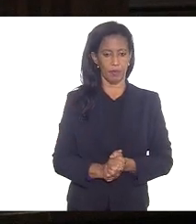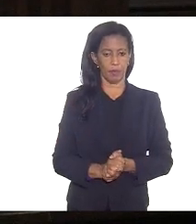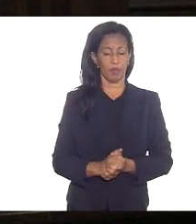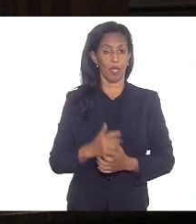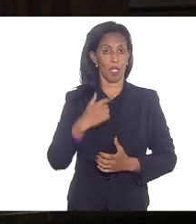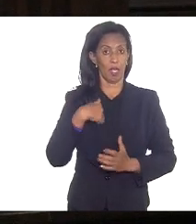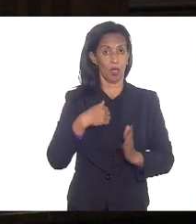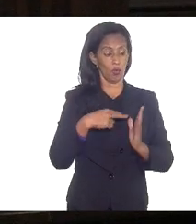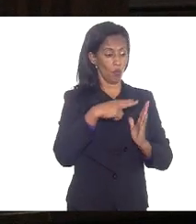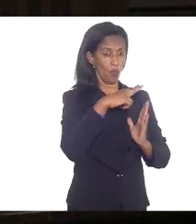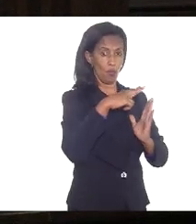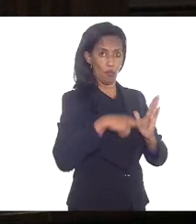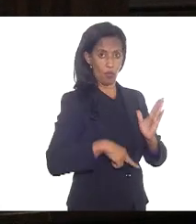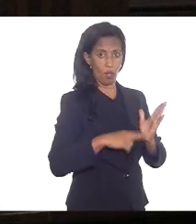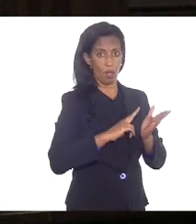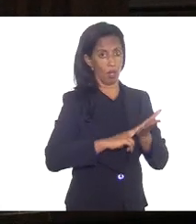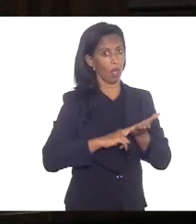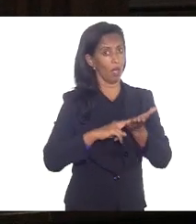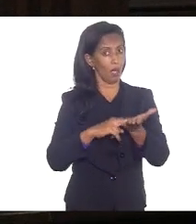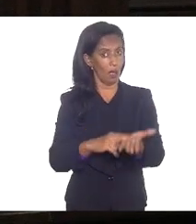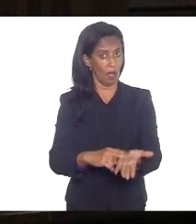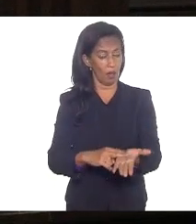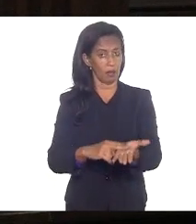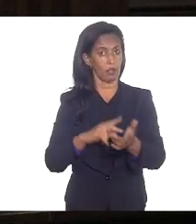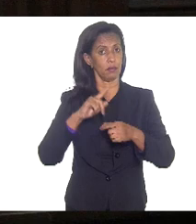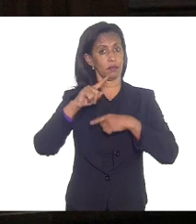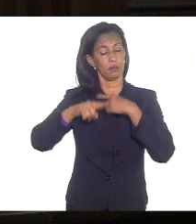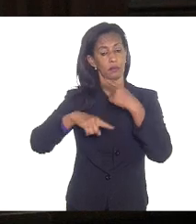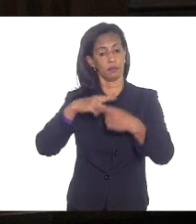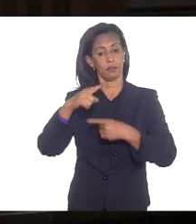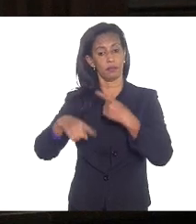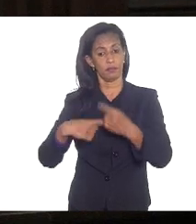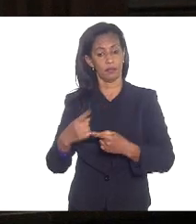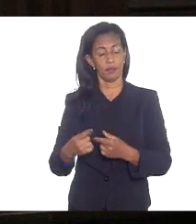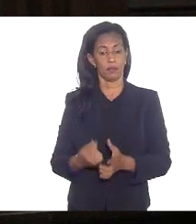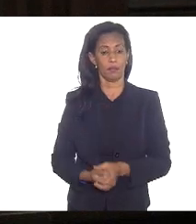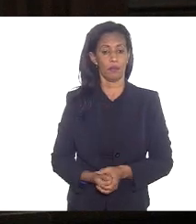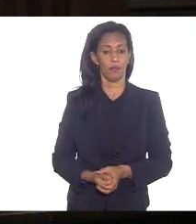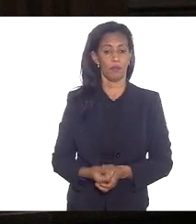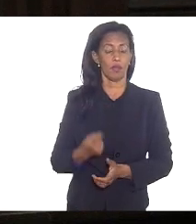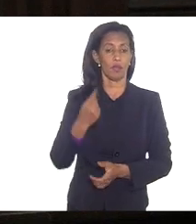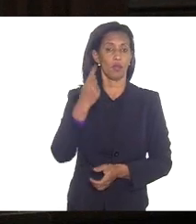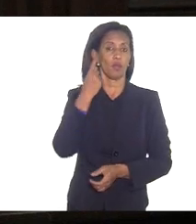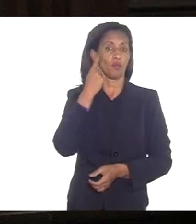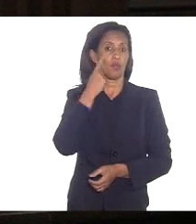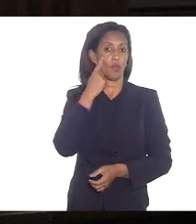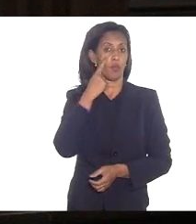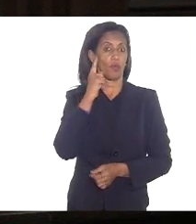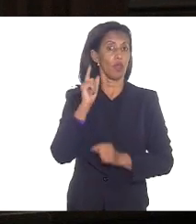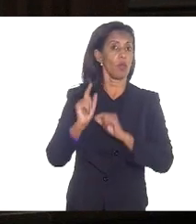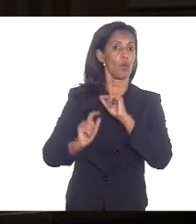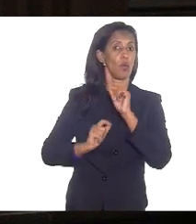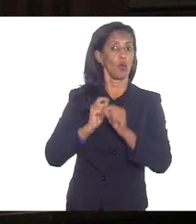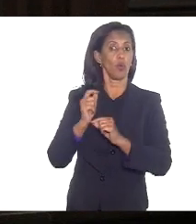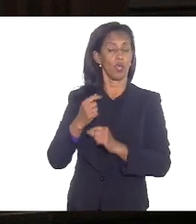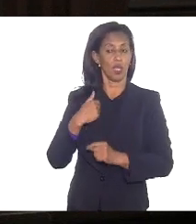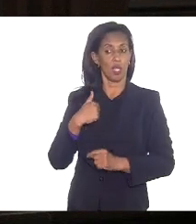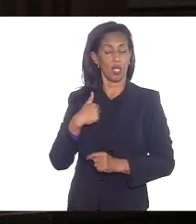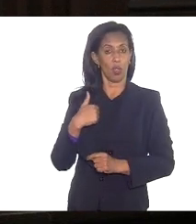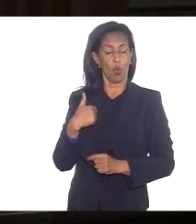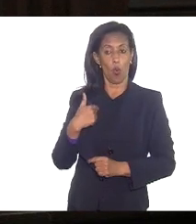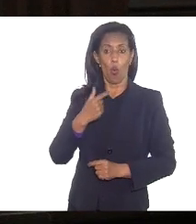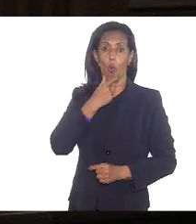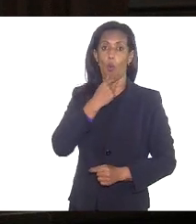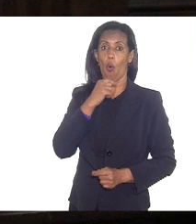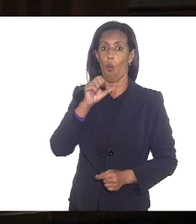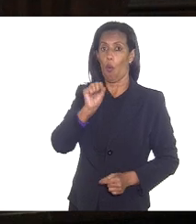passarei a ler a carta e, na sequência, lerei a defesa que estou fazendo, porque um padre de